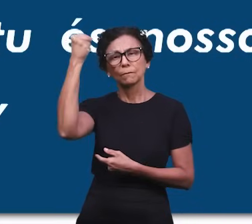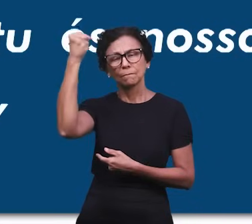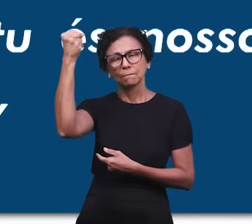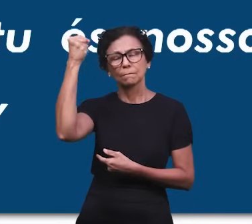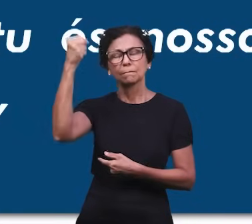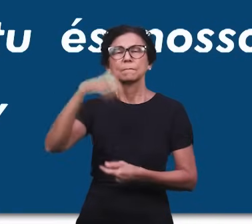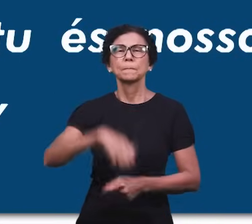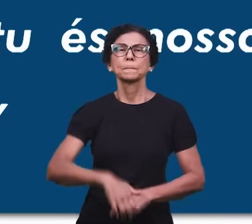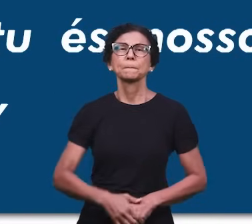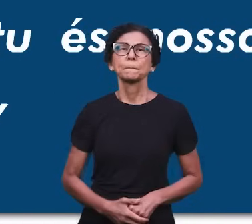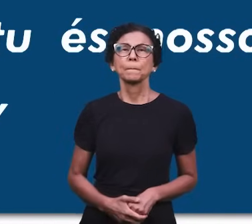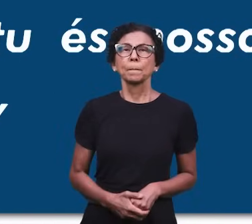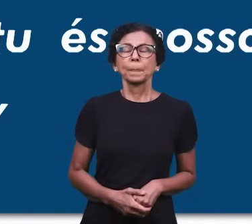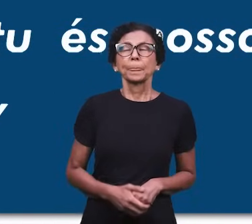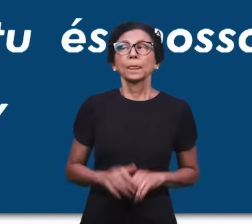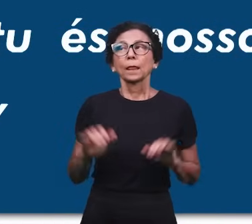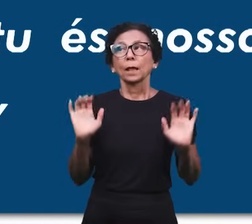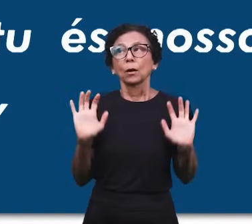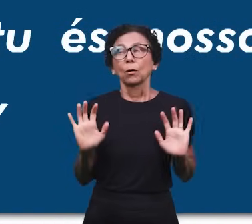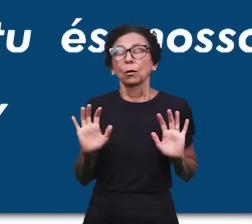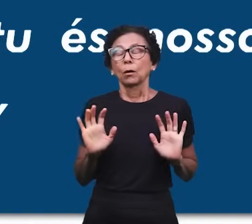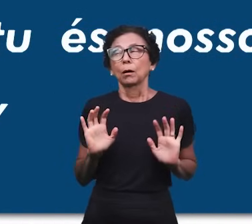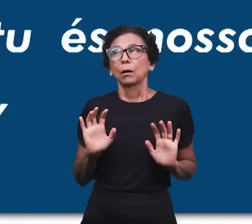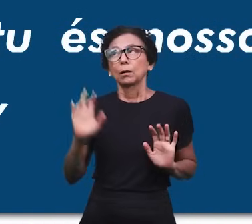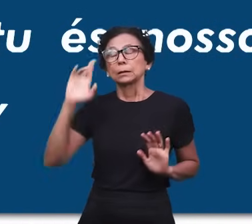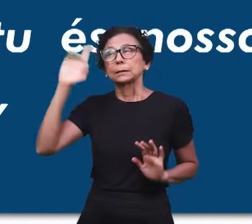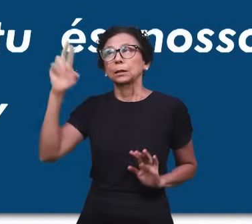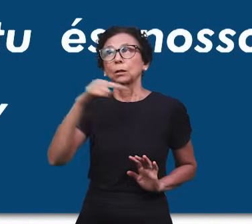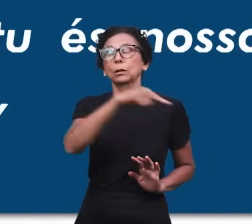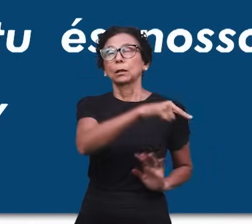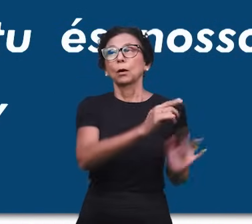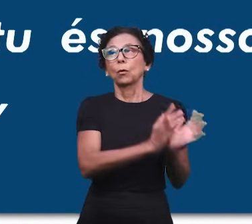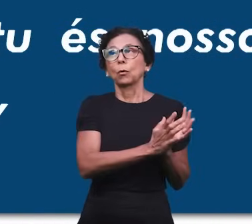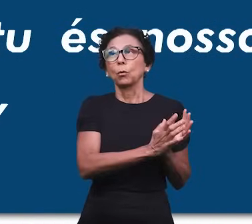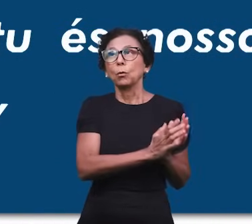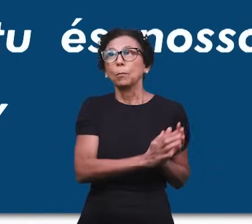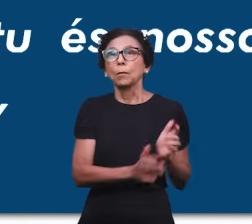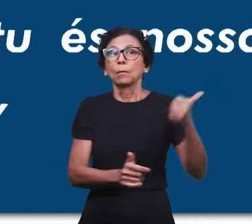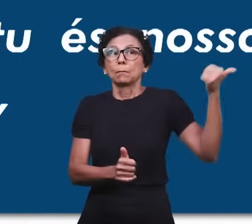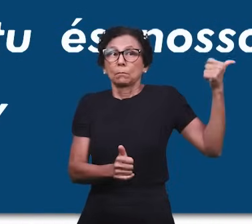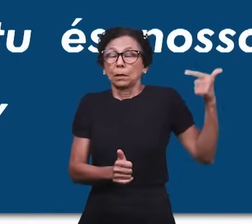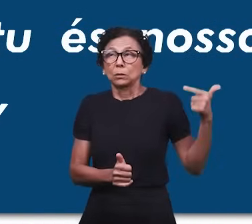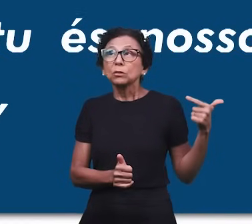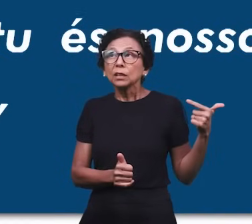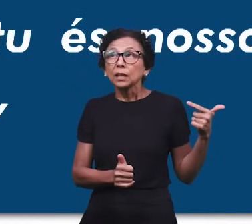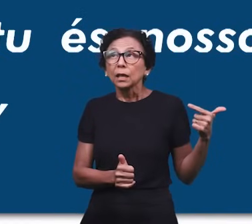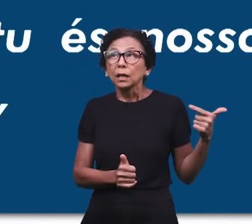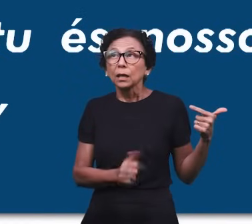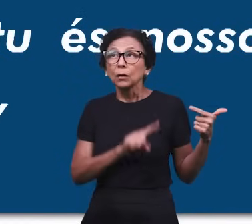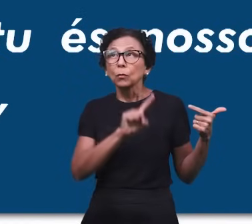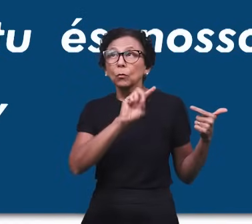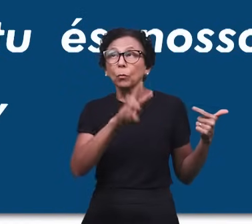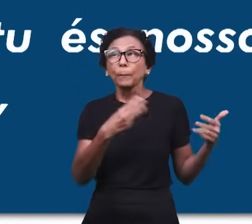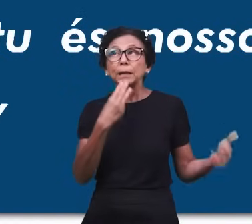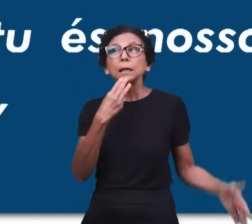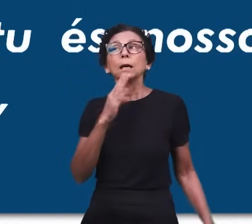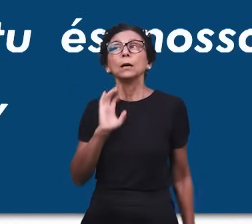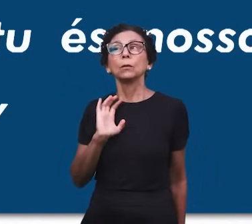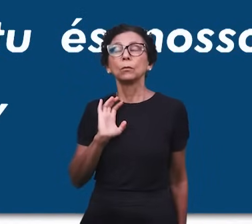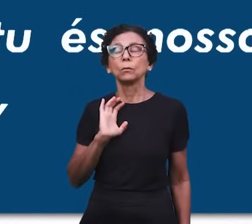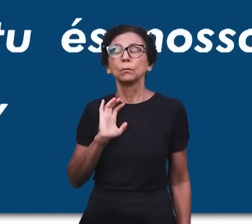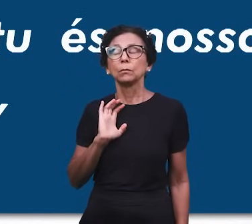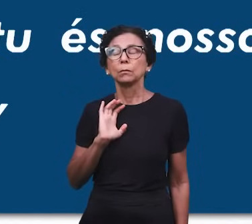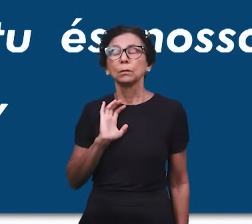vencedor. E a quando ele diz o seguinte: "Olha, Senhor, vem uma grande força. Nós confiamos em ti. Eu não estou